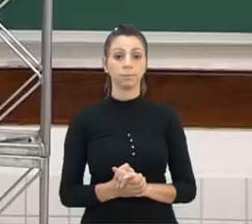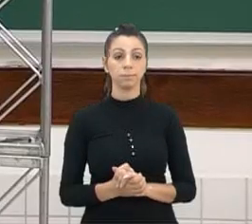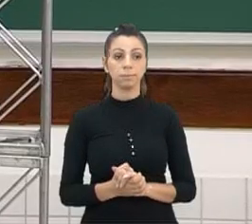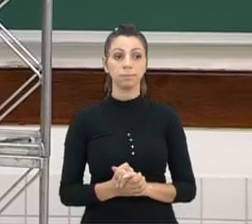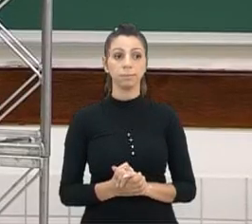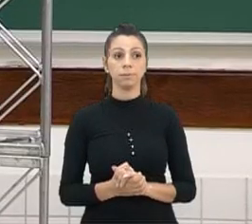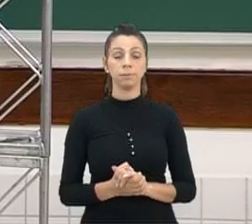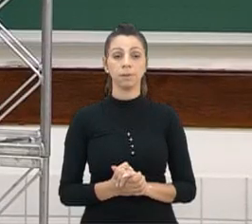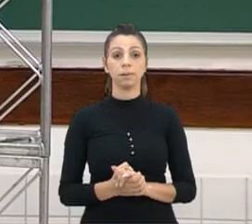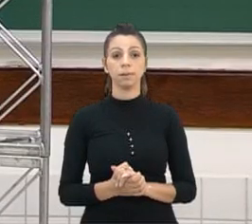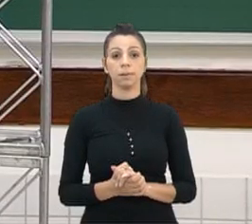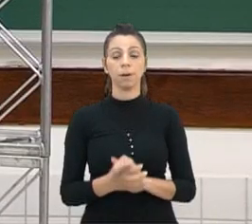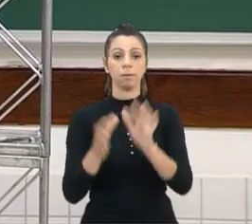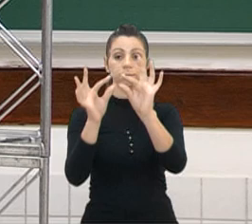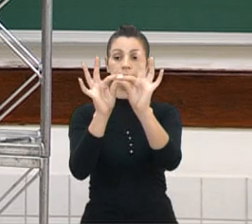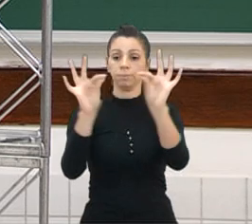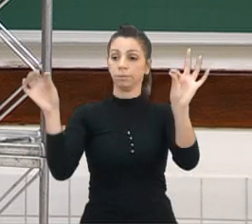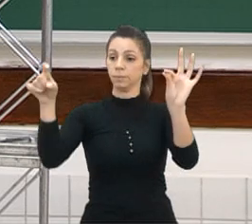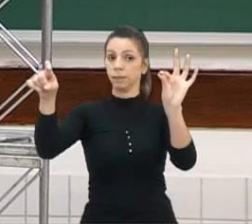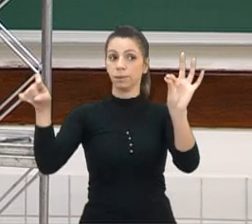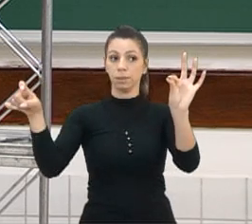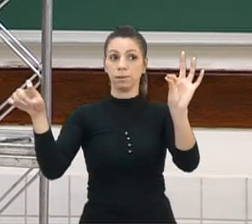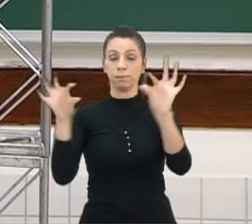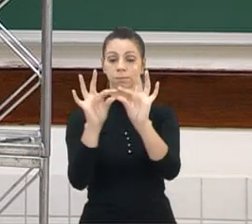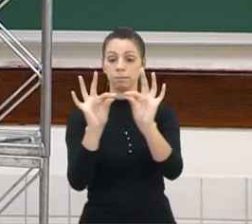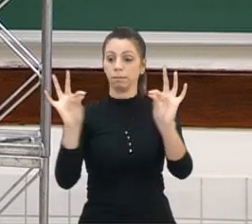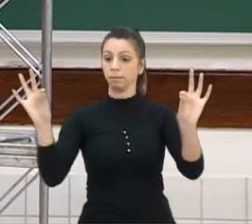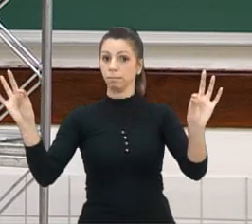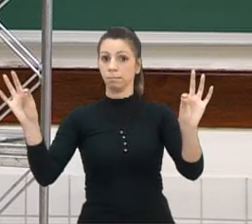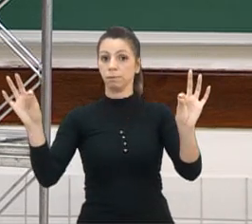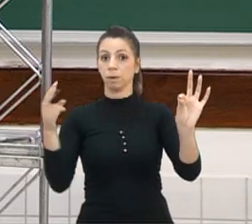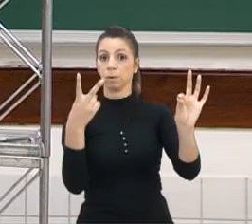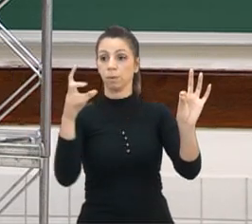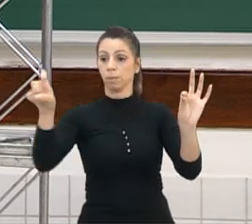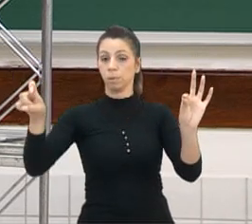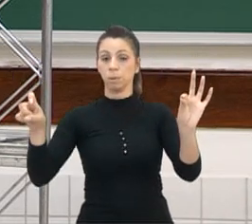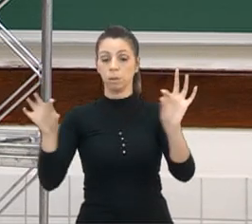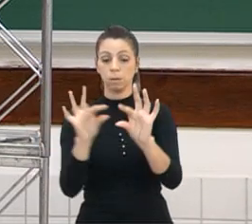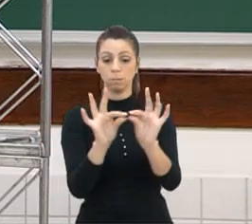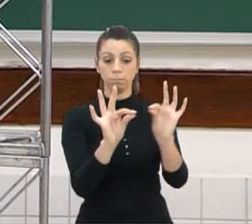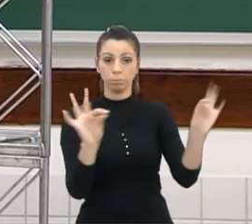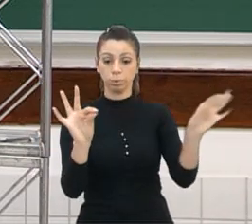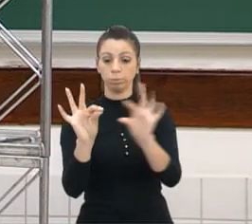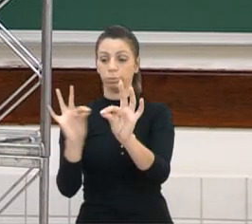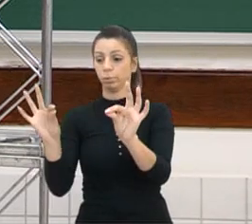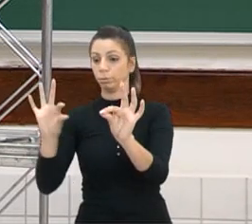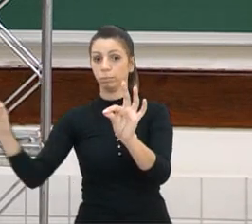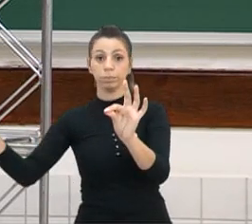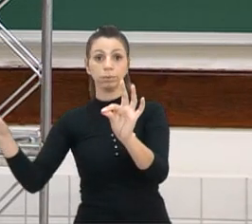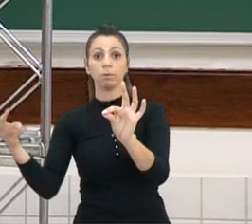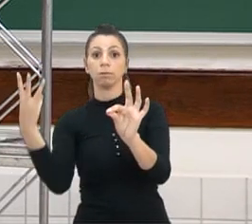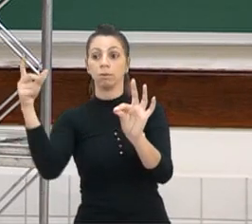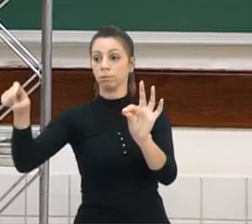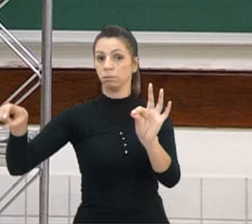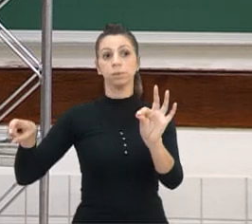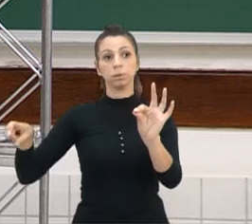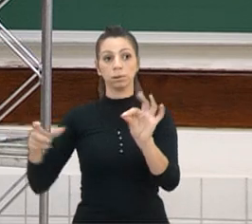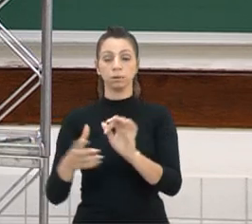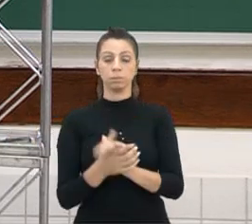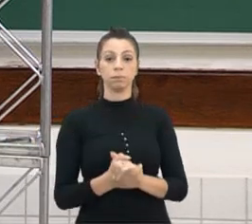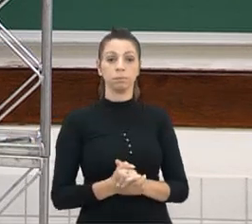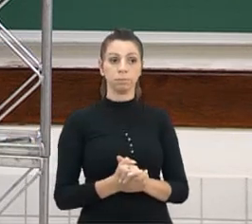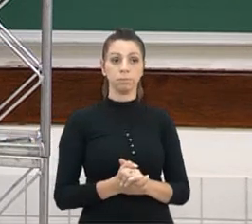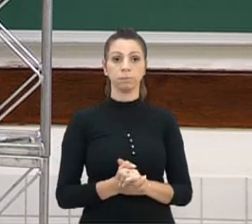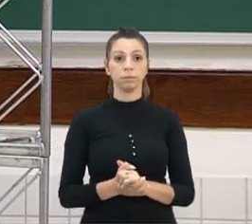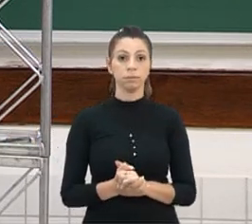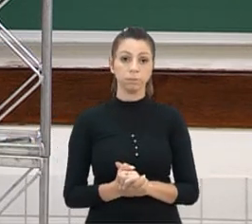Como eu coloquei aqui no slide, ó, dá uma olhadinha. O x é esse aqui. O 2x é duas vezes essa medida. E o 3x é três vezes